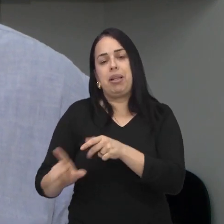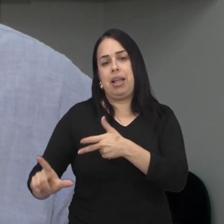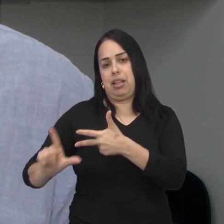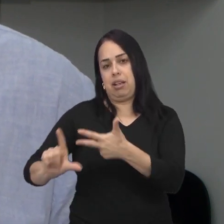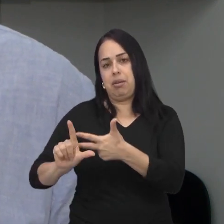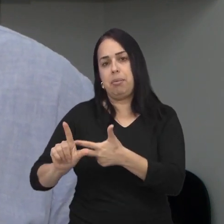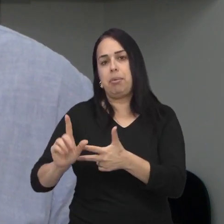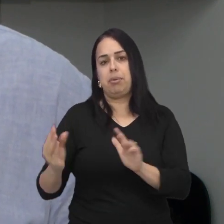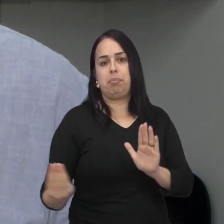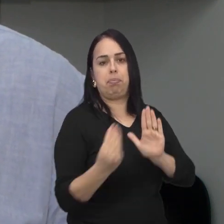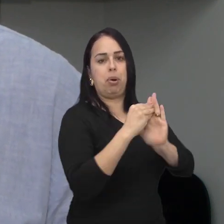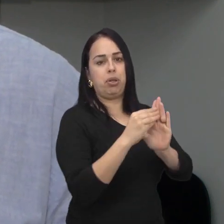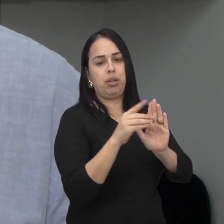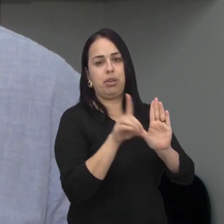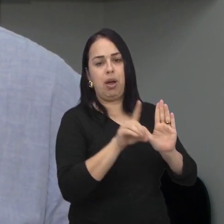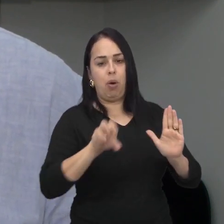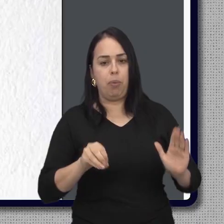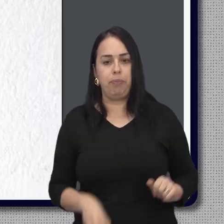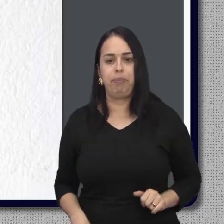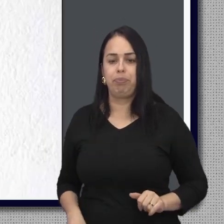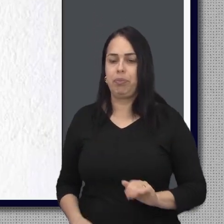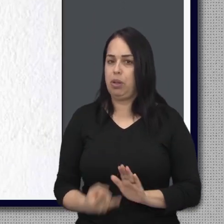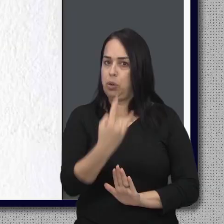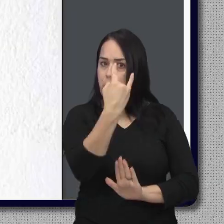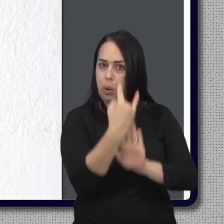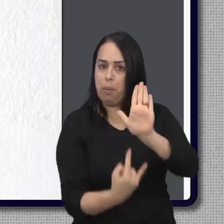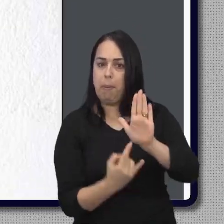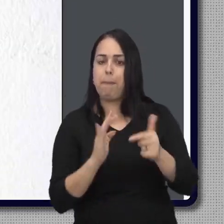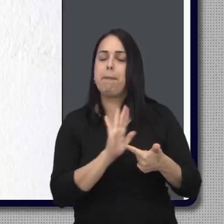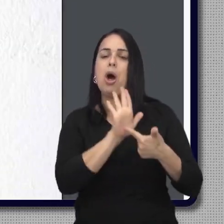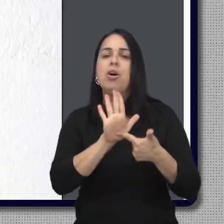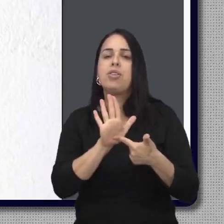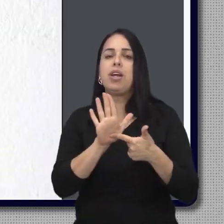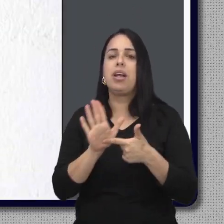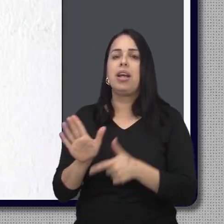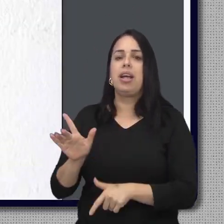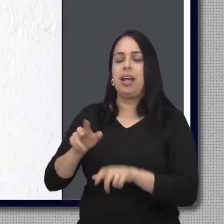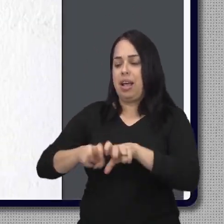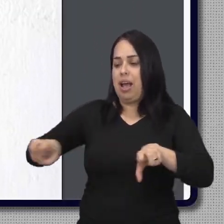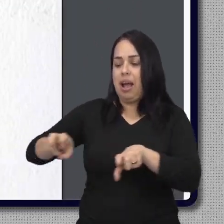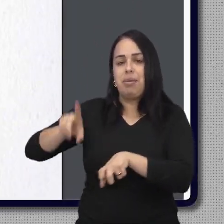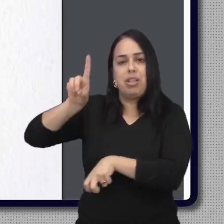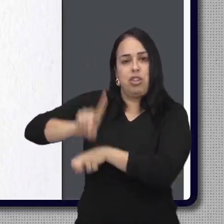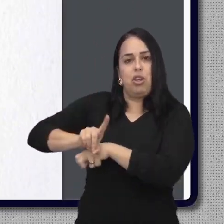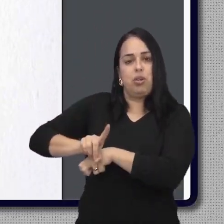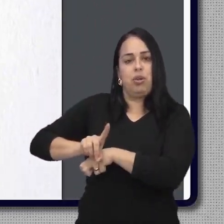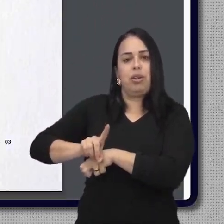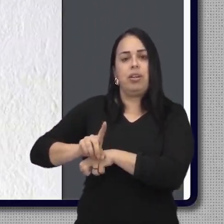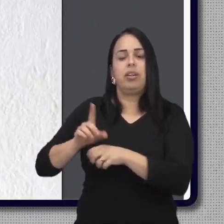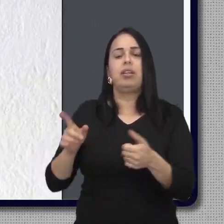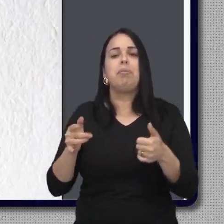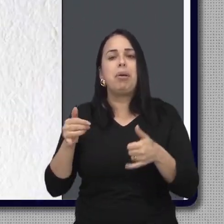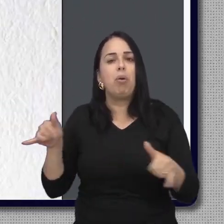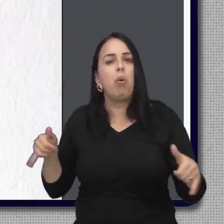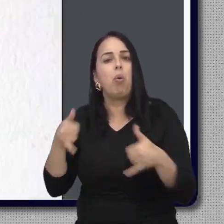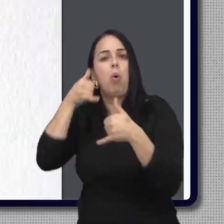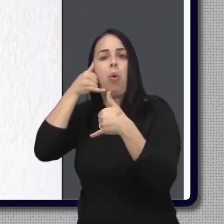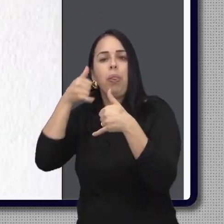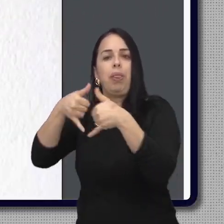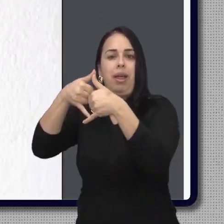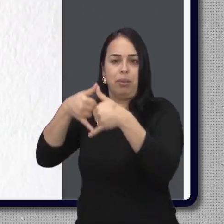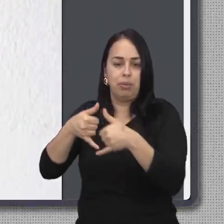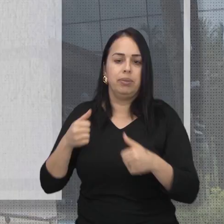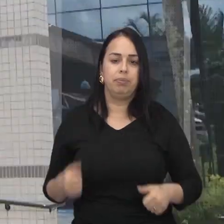função legislativa, tudo está ali no Diário Oficial. O documento da Câmara ainda apresenta a estrutura da mesa diretora e o contato de todos